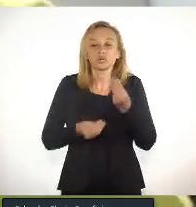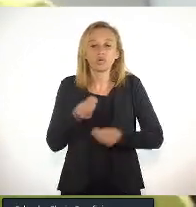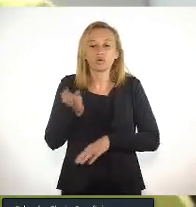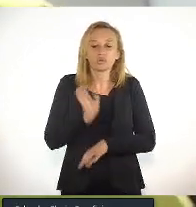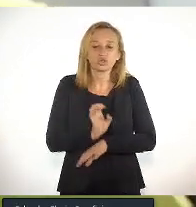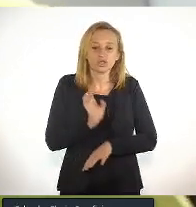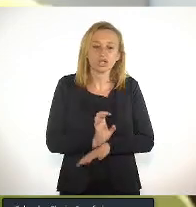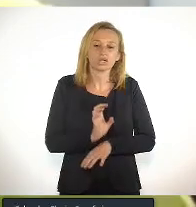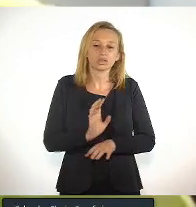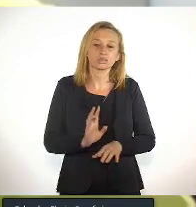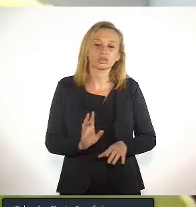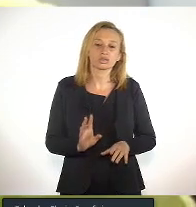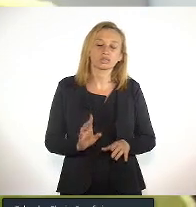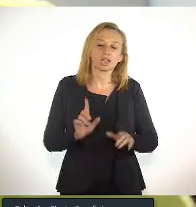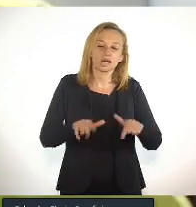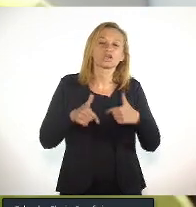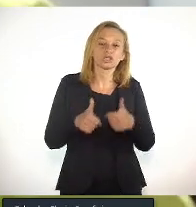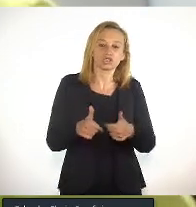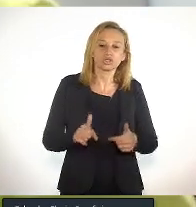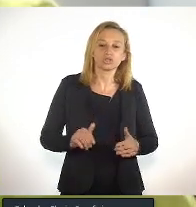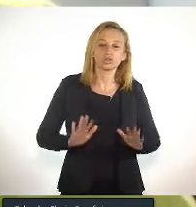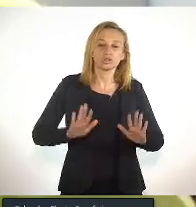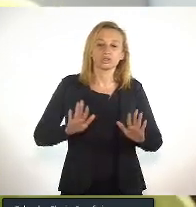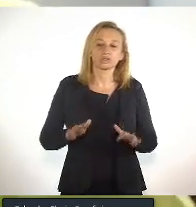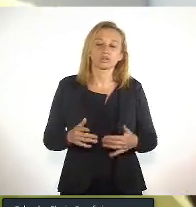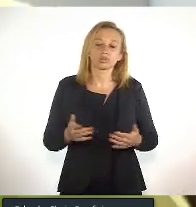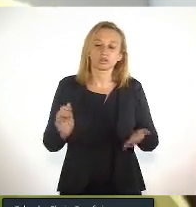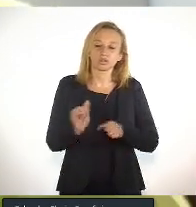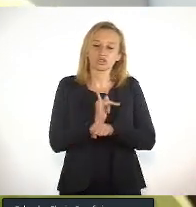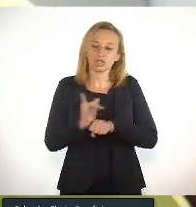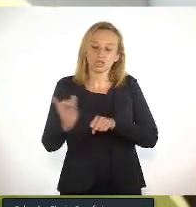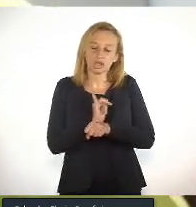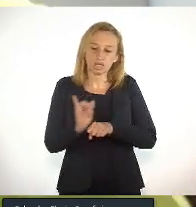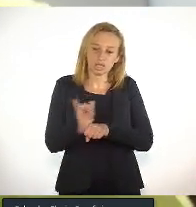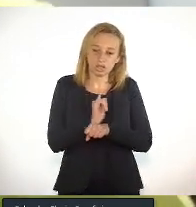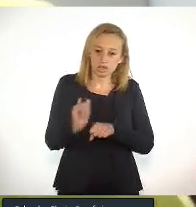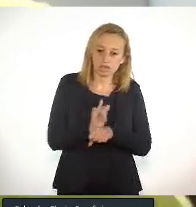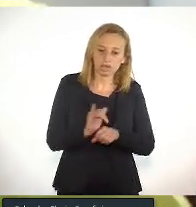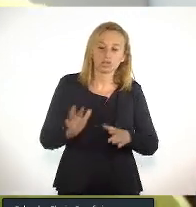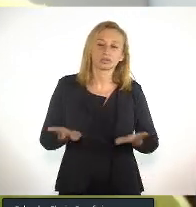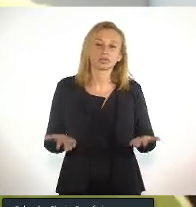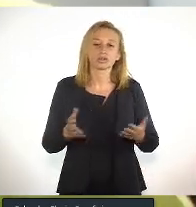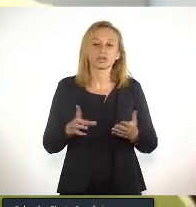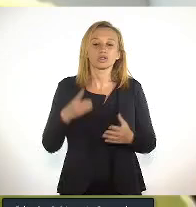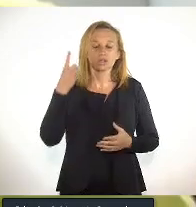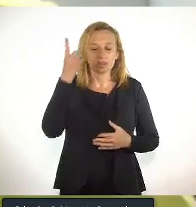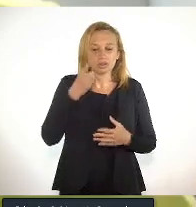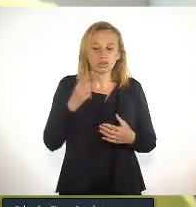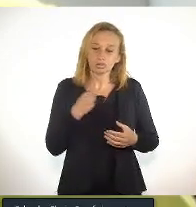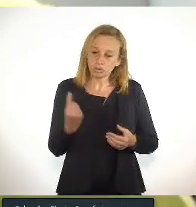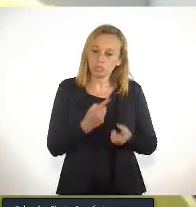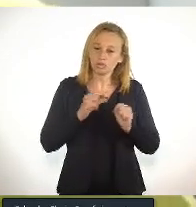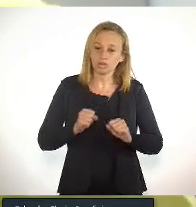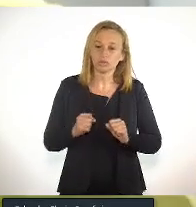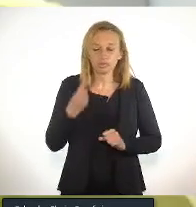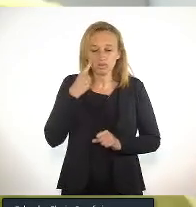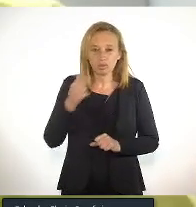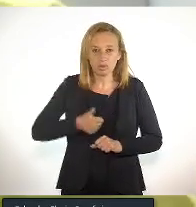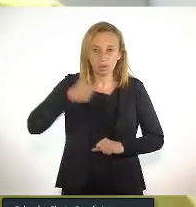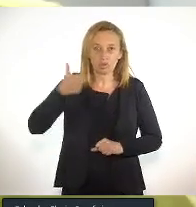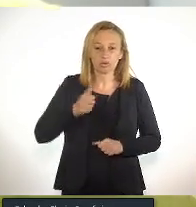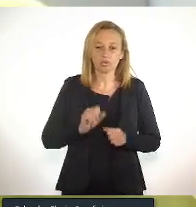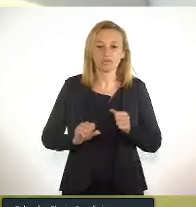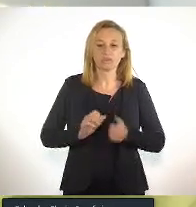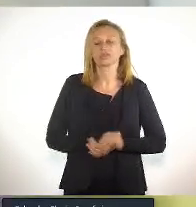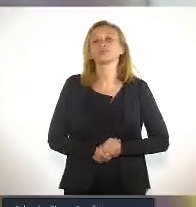vendo a questão, quais medidas já estão sendo tomadas e o conjunto dos parlamentares se inteirar do que pode ser feito. Então, queria sugerir a Vossa